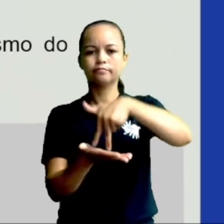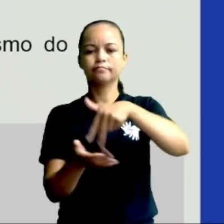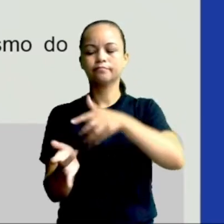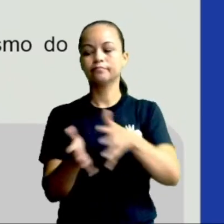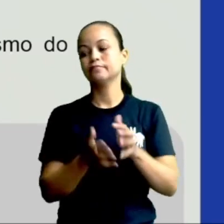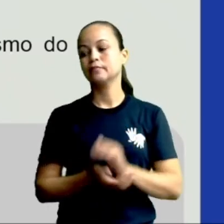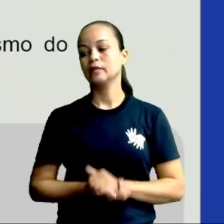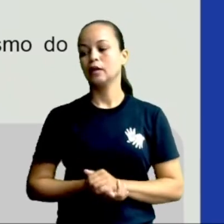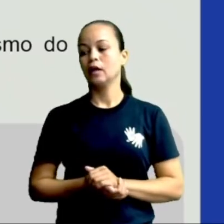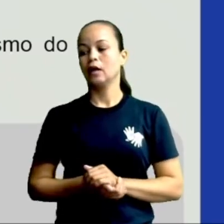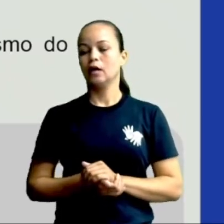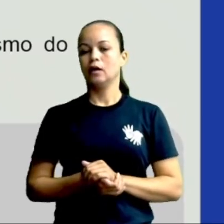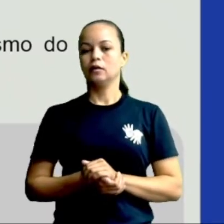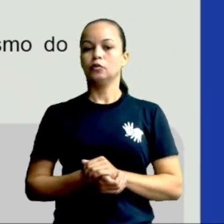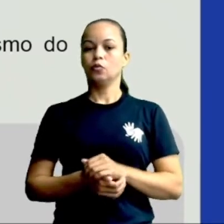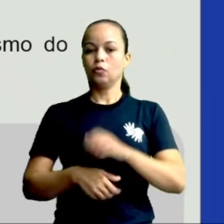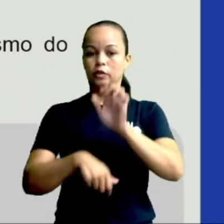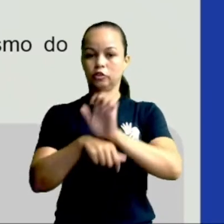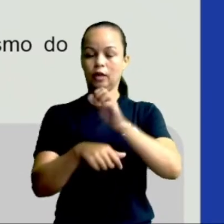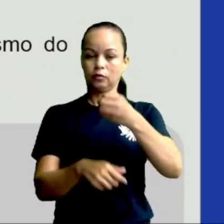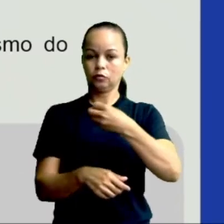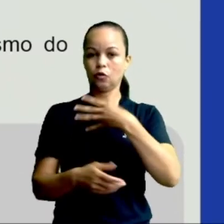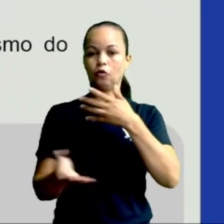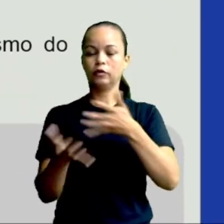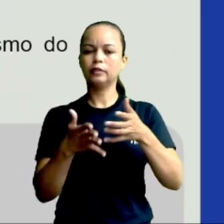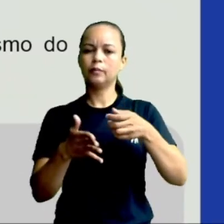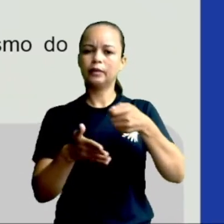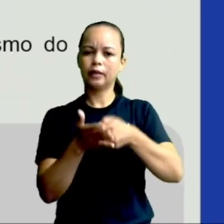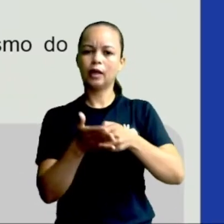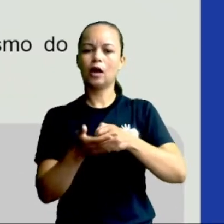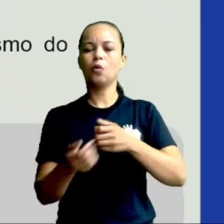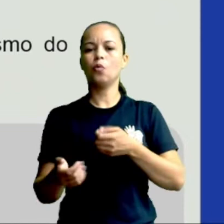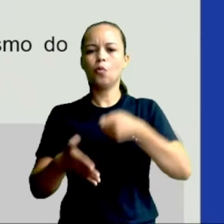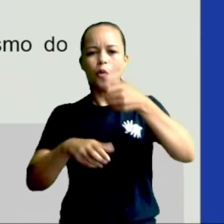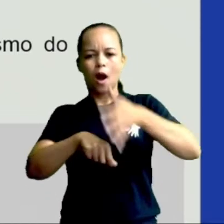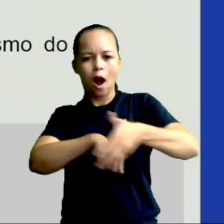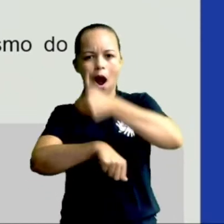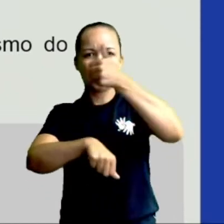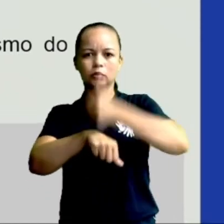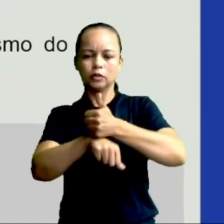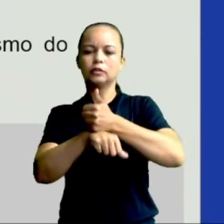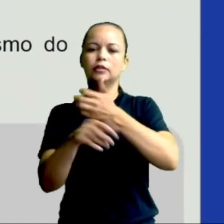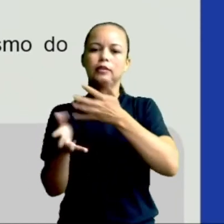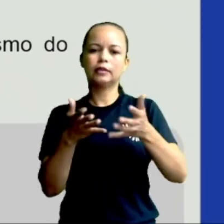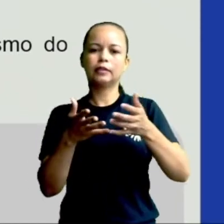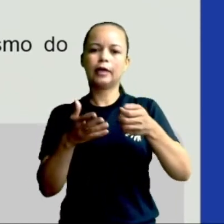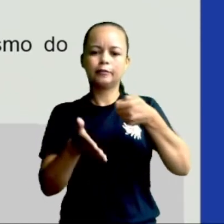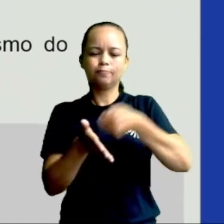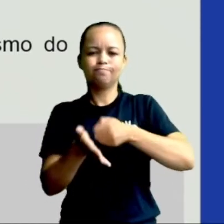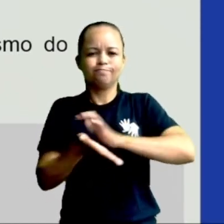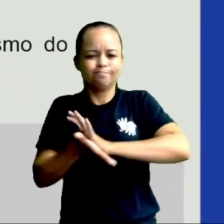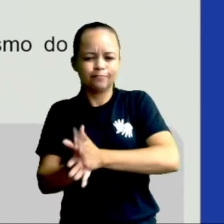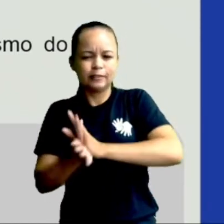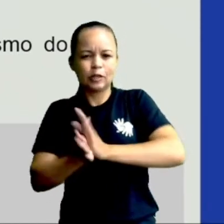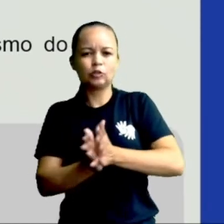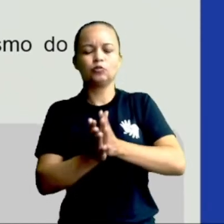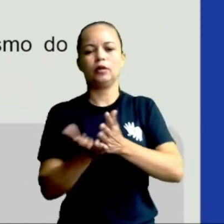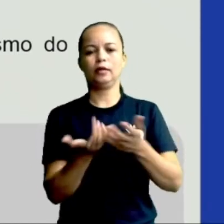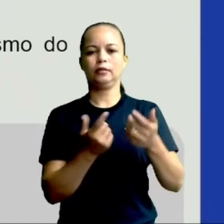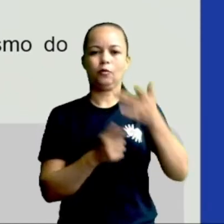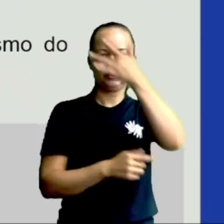Estado Novo, destacam-se ainda o autoritarismo e a imposição da censura. Então, as pessoas não